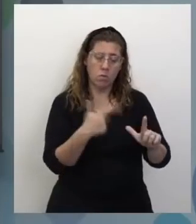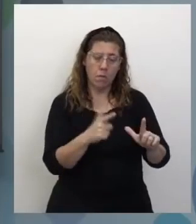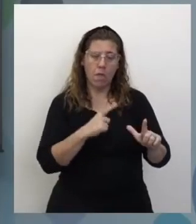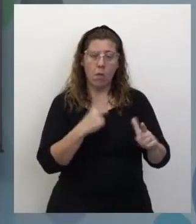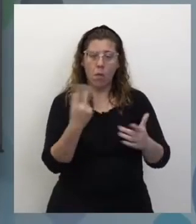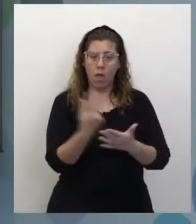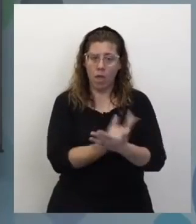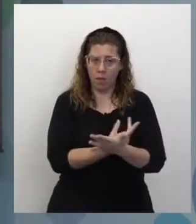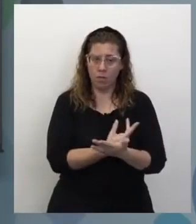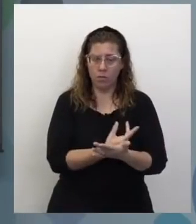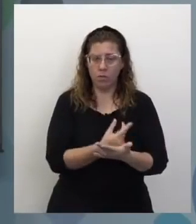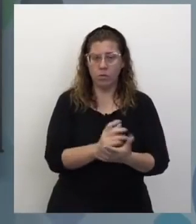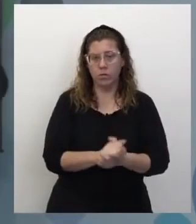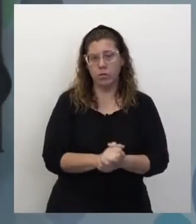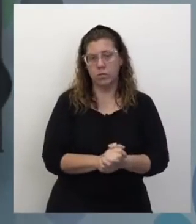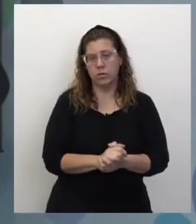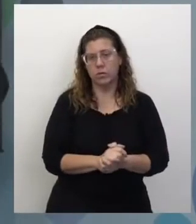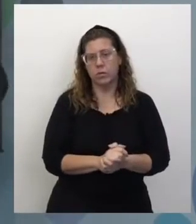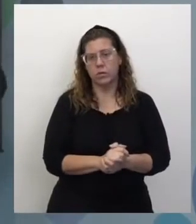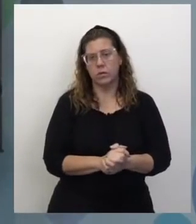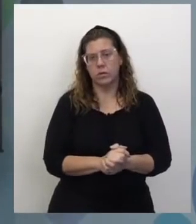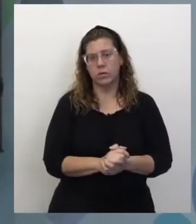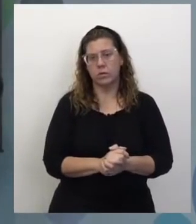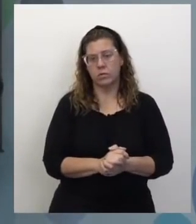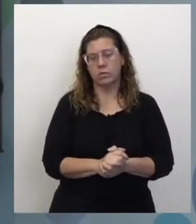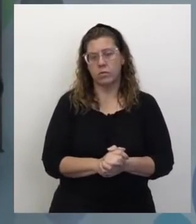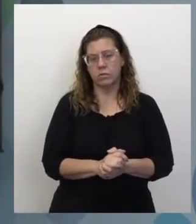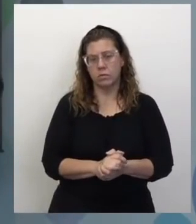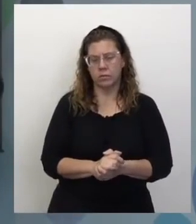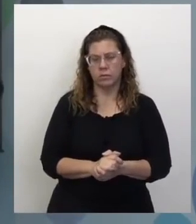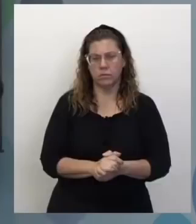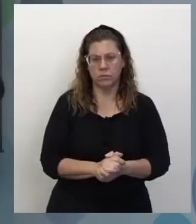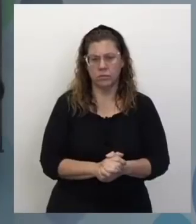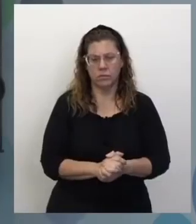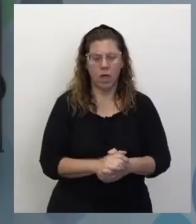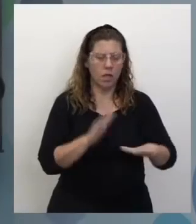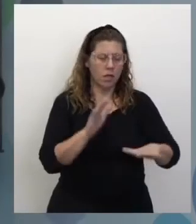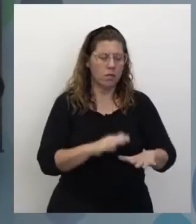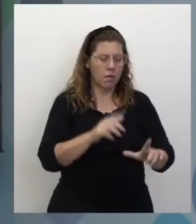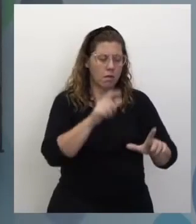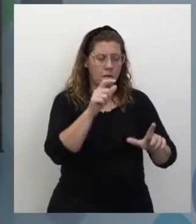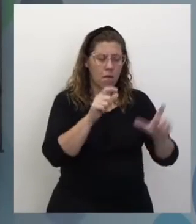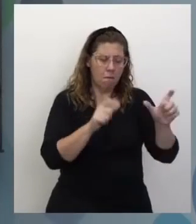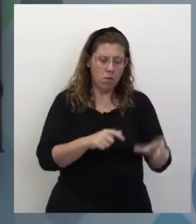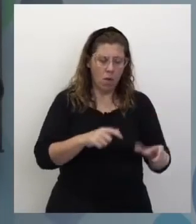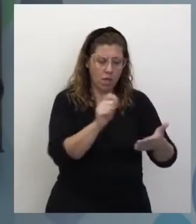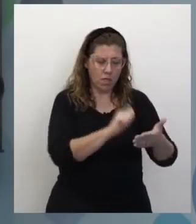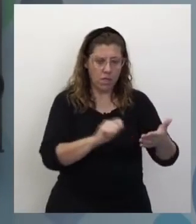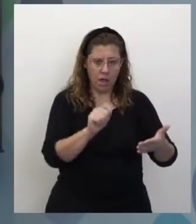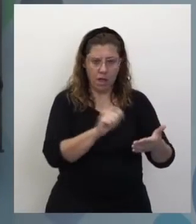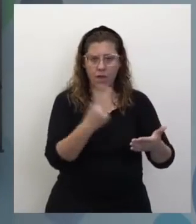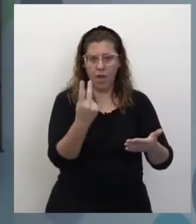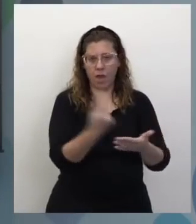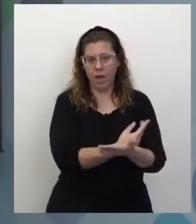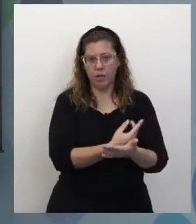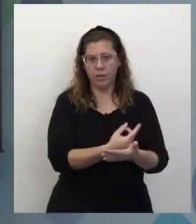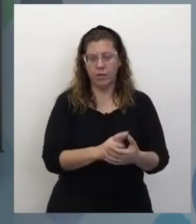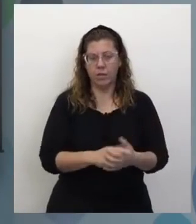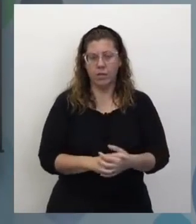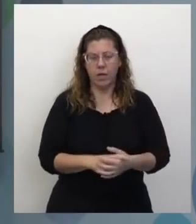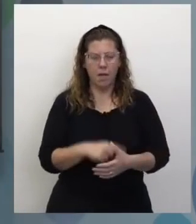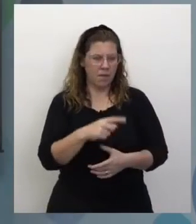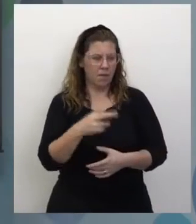faz parte do efeito de humor. Então a pessoa escreve errado para dizer o quê? Que a pessoa é